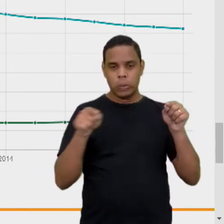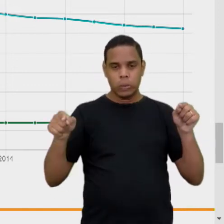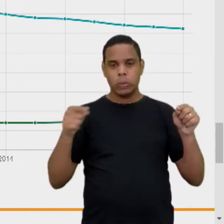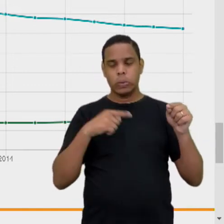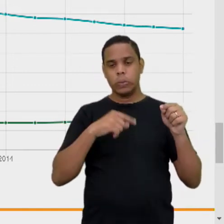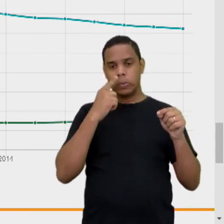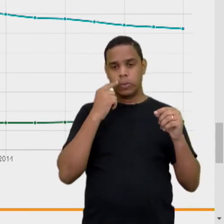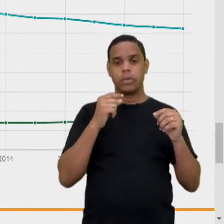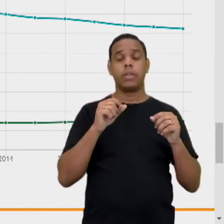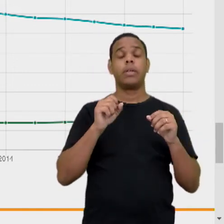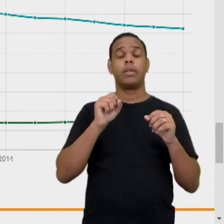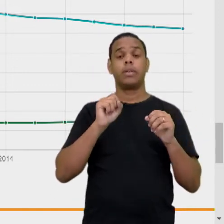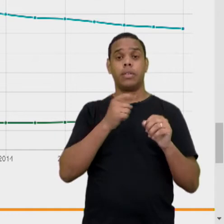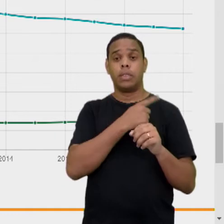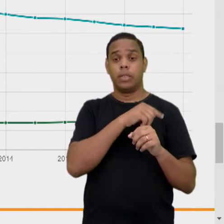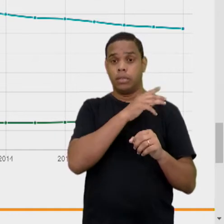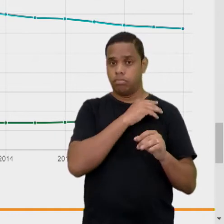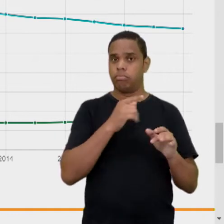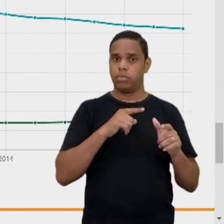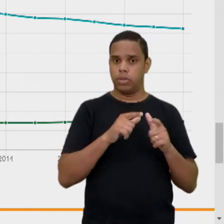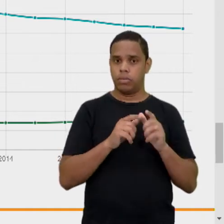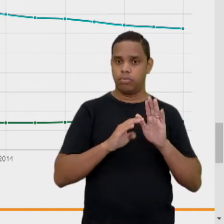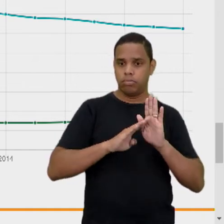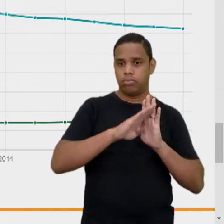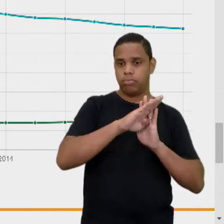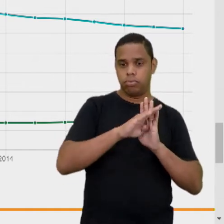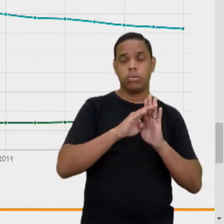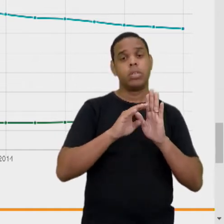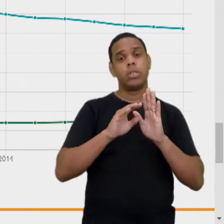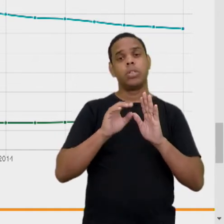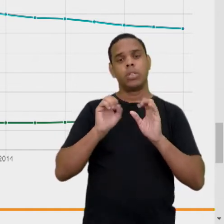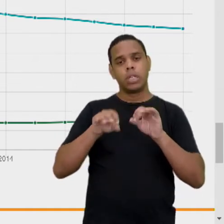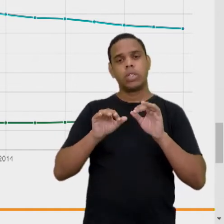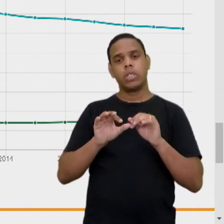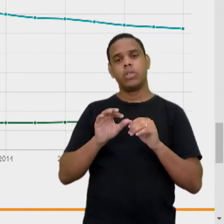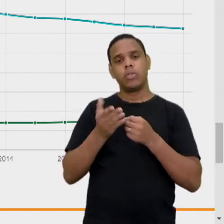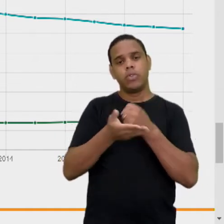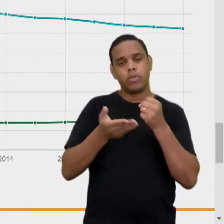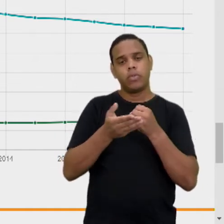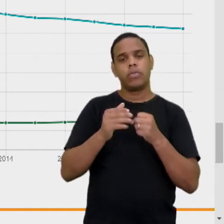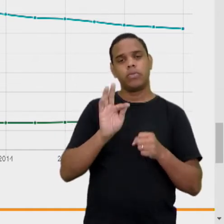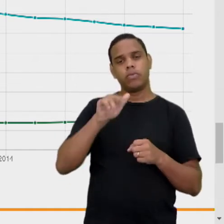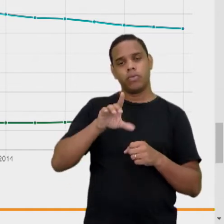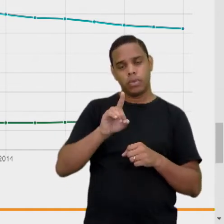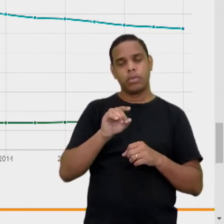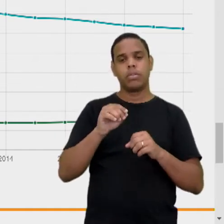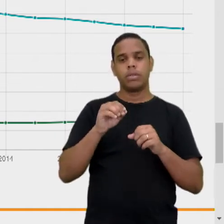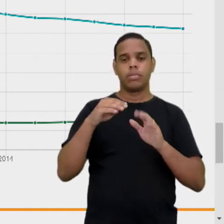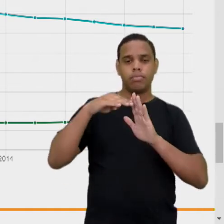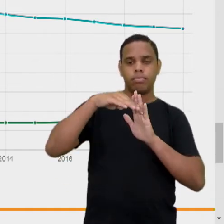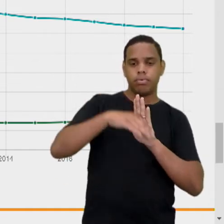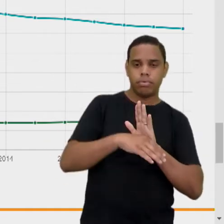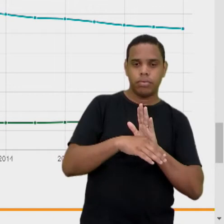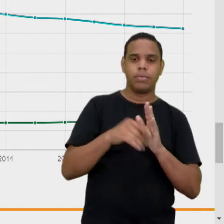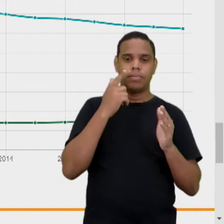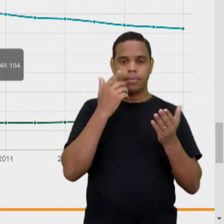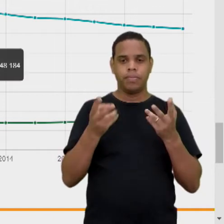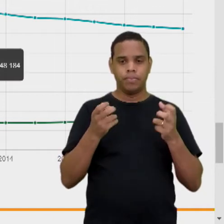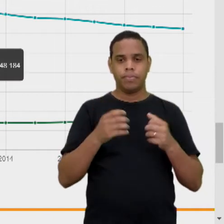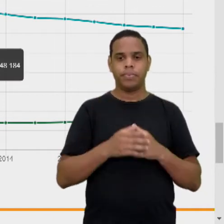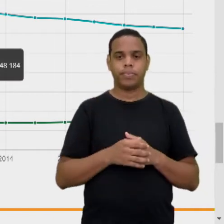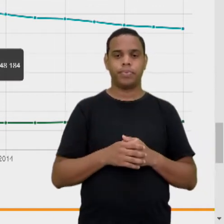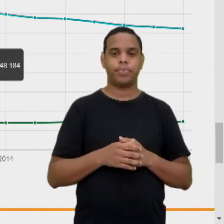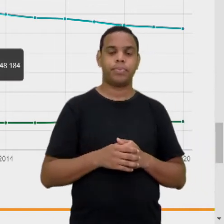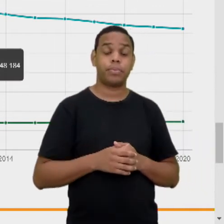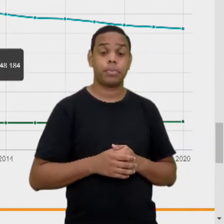médio ele está crescendo, né, e o ensino fundamental ele está diminuindo. Então a gente vai passando aqui e vai observando, ó, de